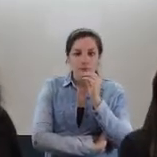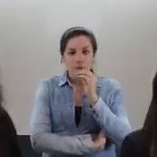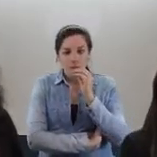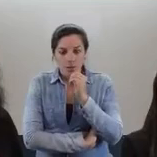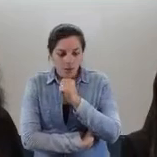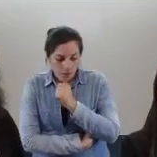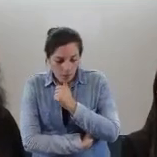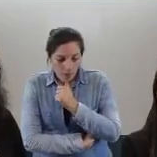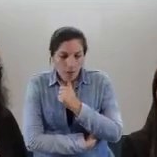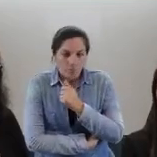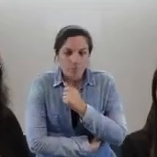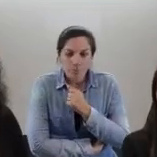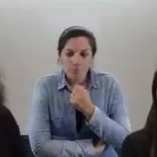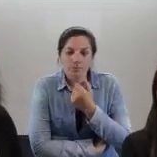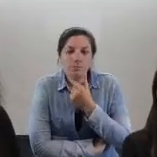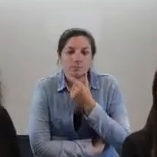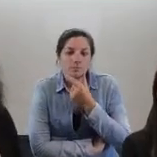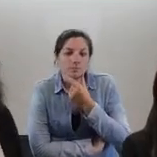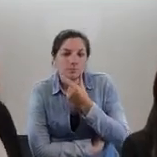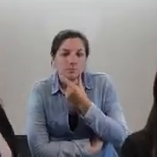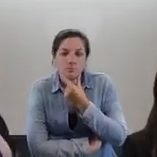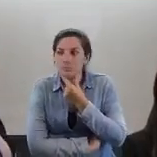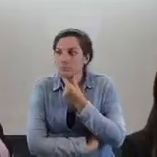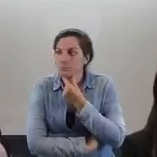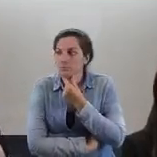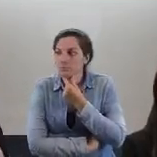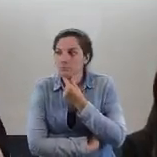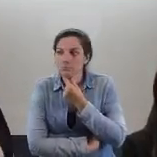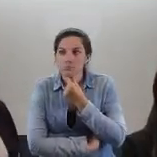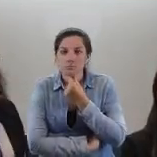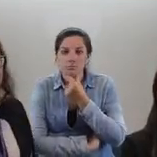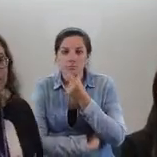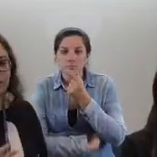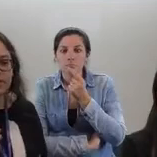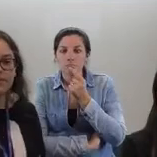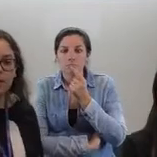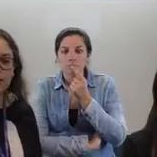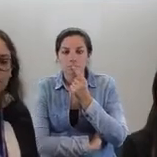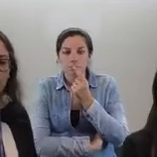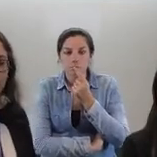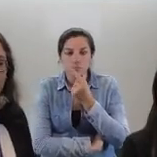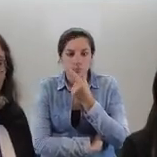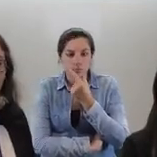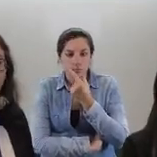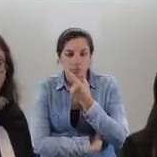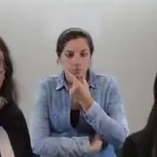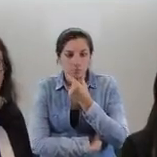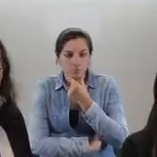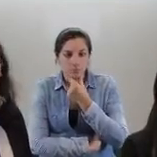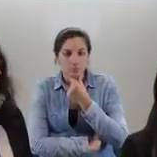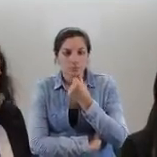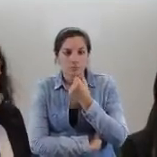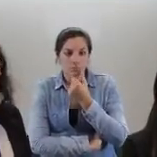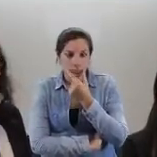E essa aqui, então, gente, é a interface da ABNT. Acho que nem vai precisar abrir ali, prof. Vocês podem, então, estar pesquisando pelo